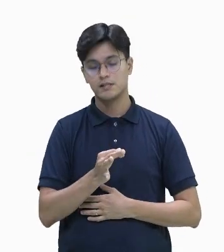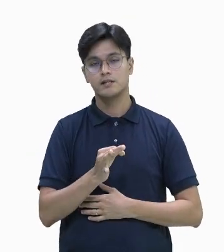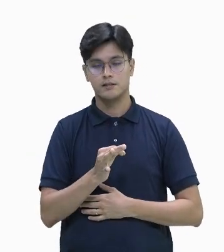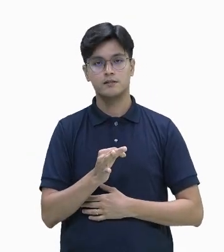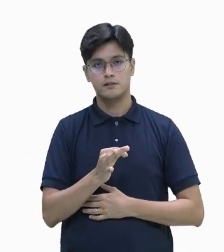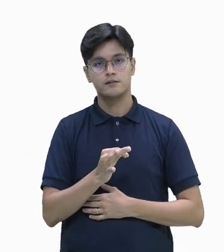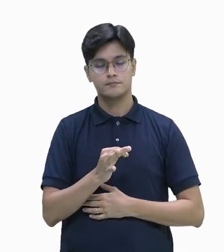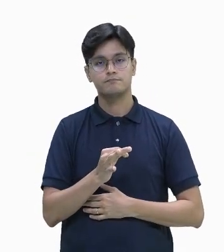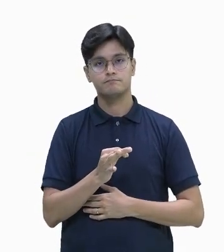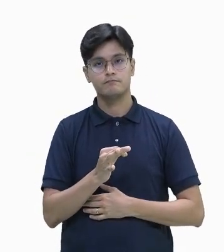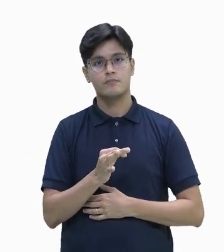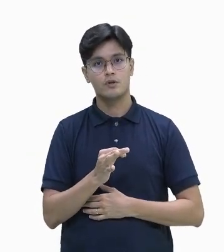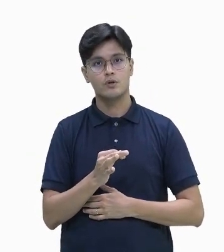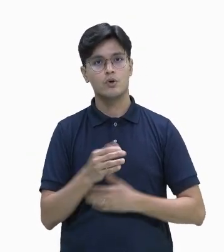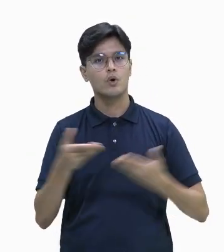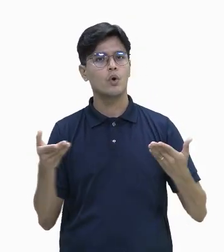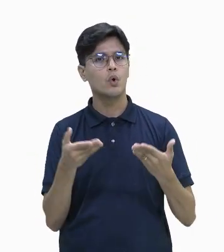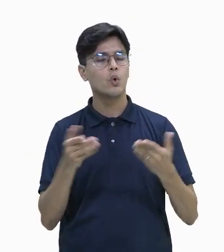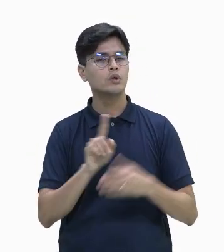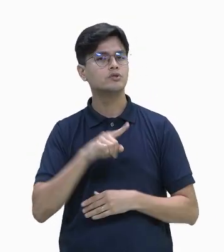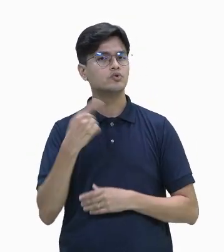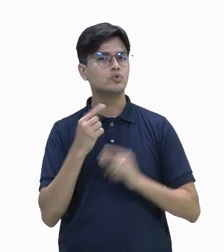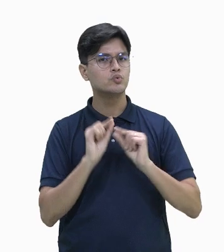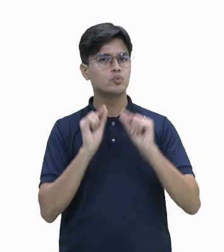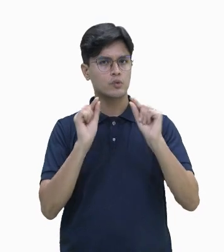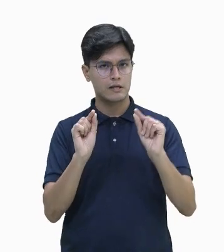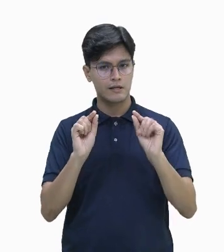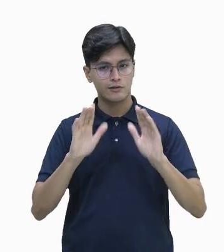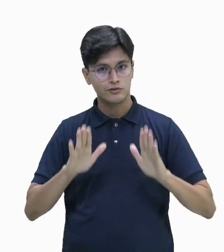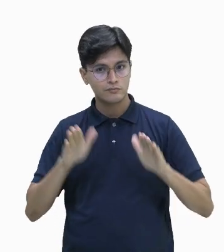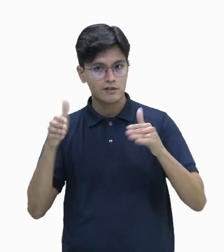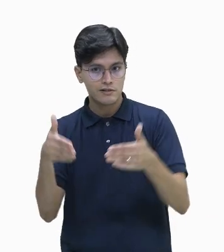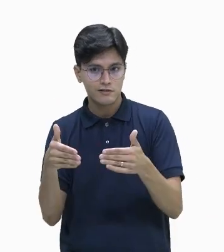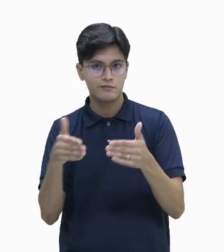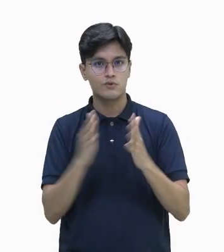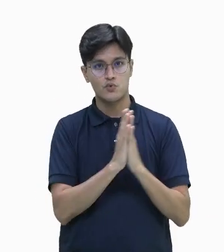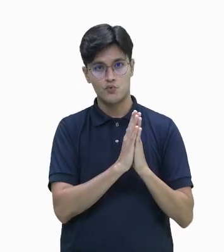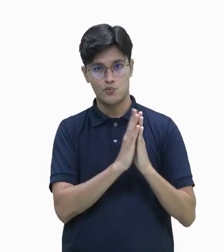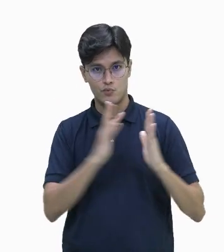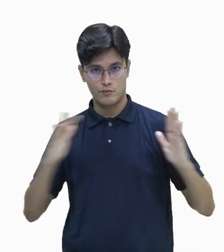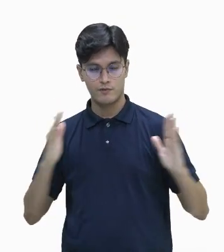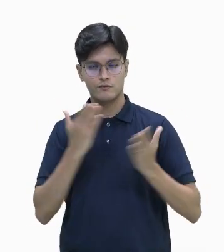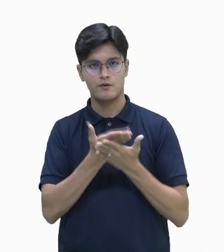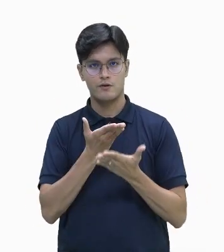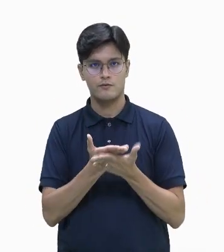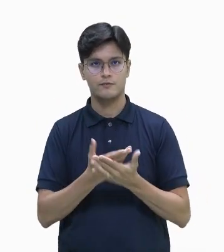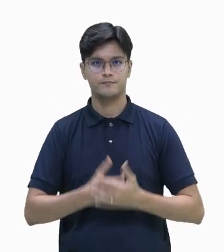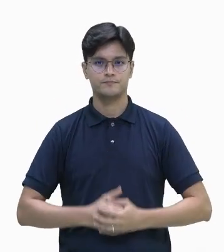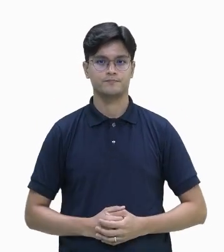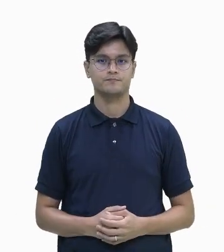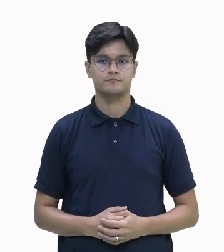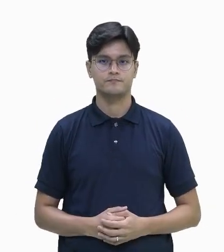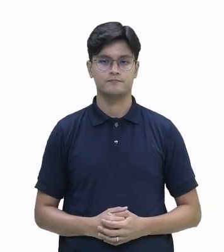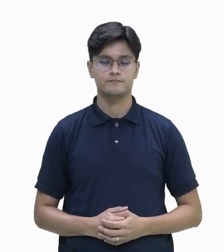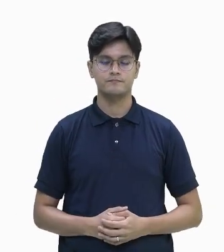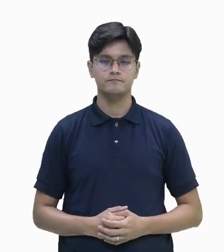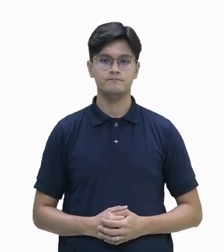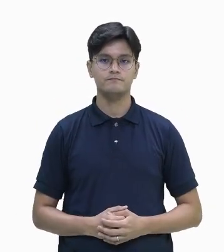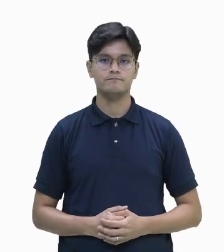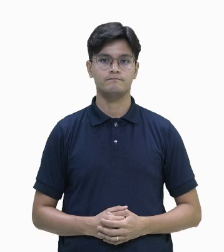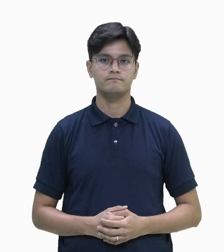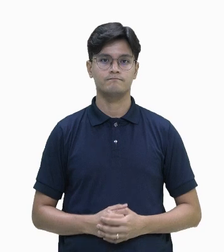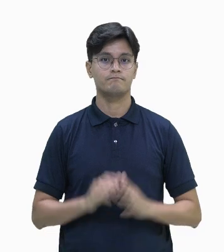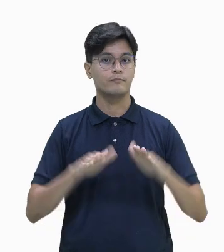nos ater a ela de maneira mais dedicada nas próximas partes desta aula, tá bom? E, então, esse